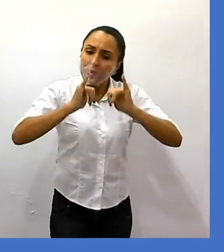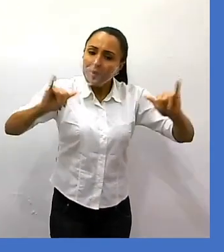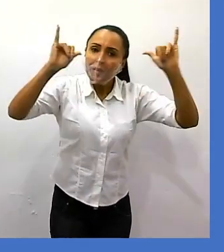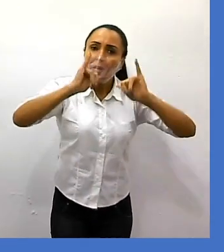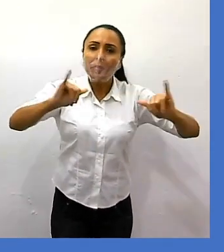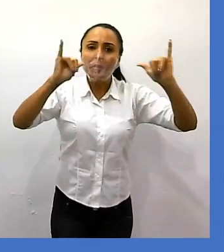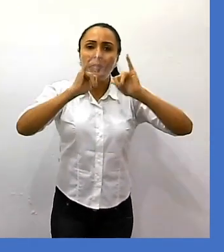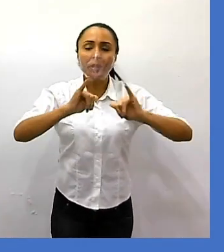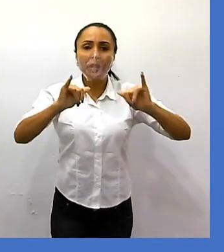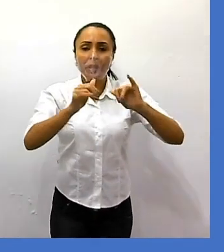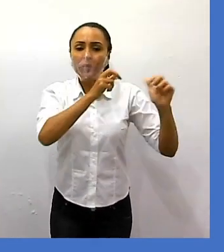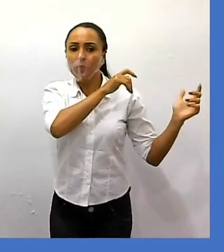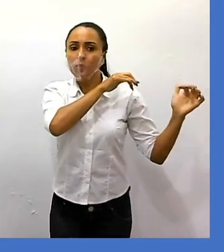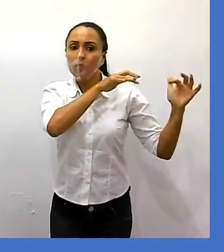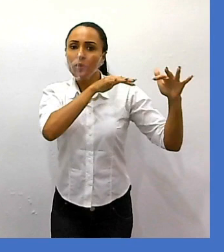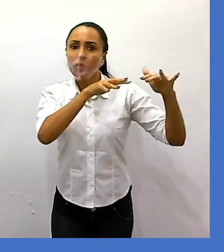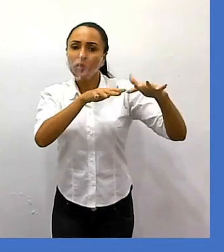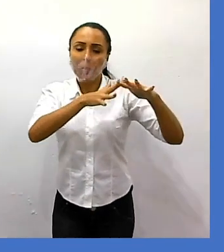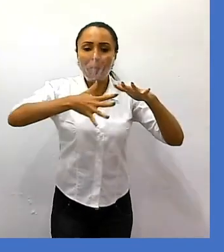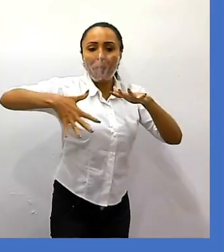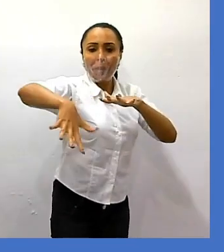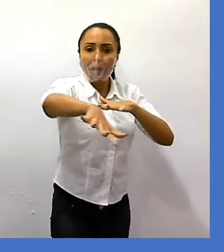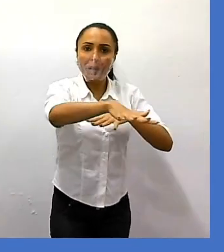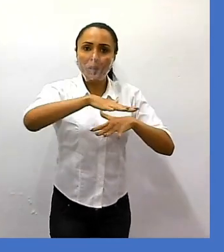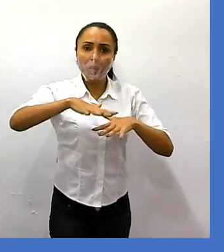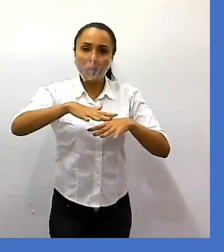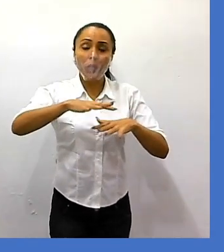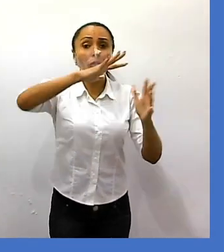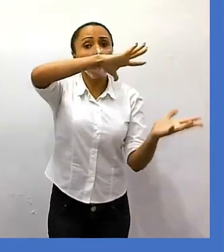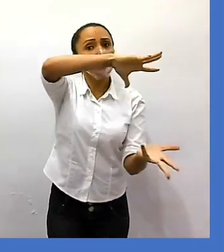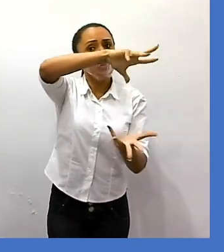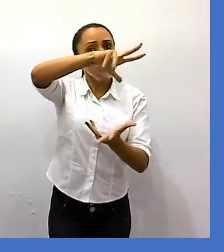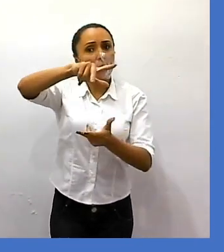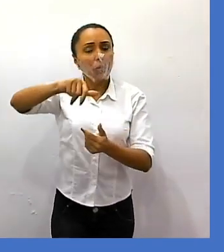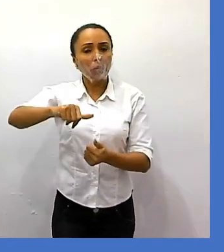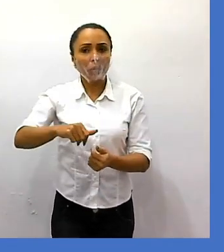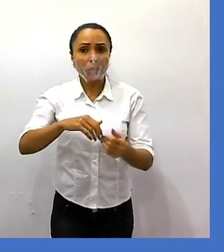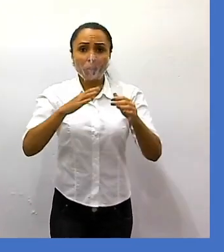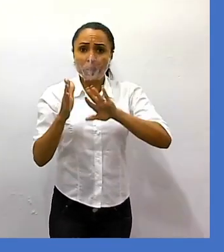filmes norte-americanos por todo o mundo e acabam tirando, né, essa